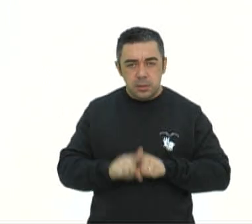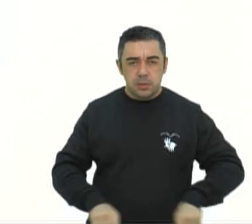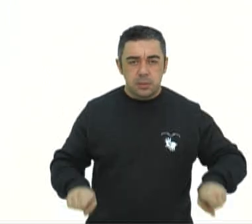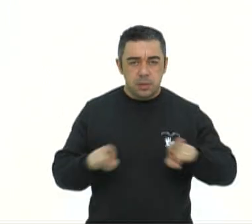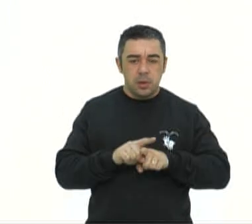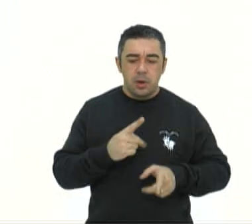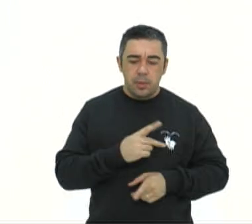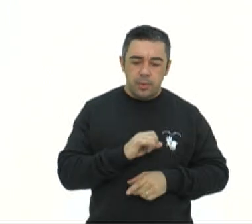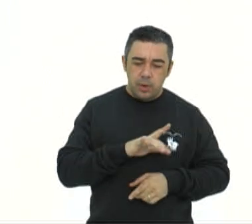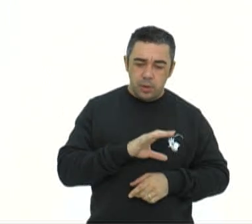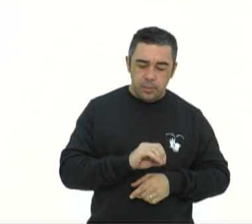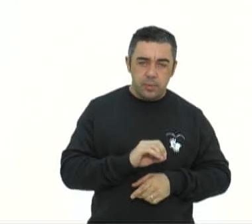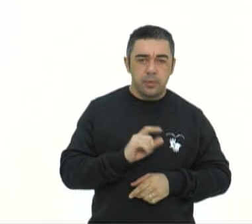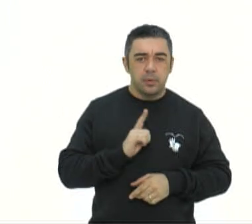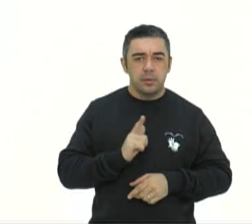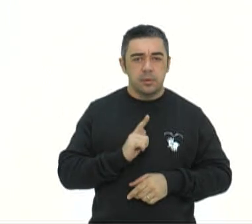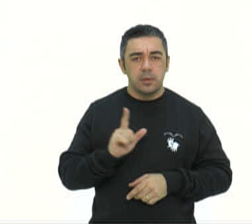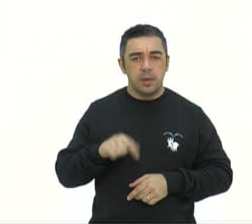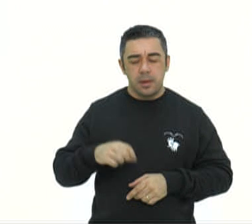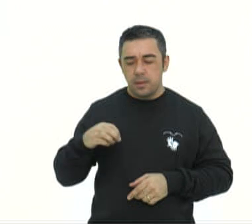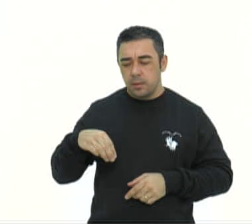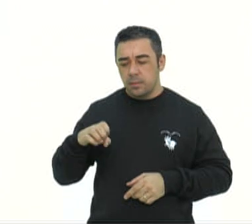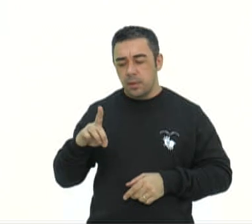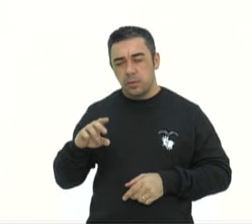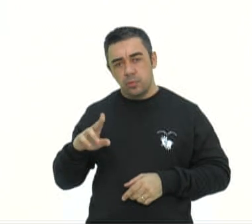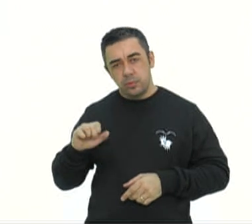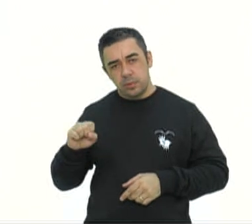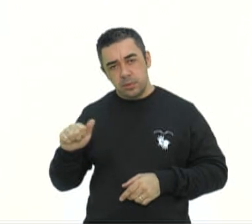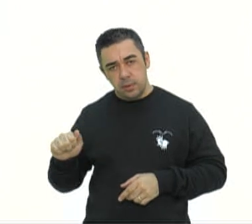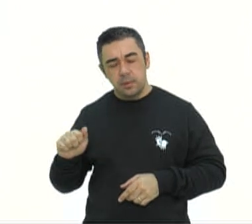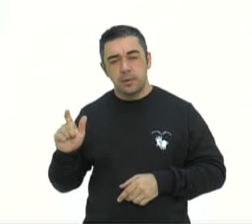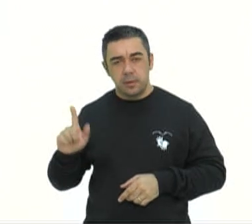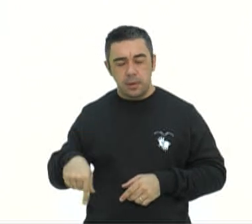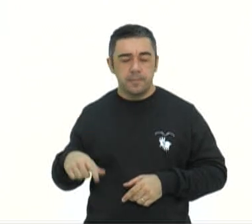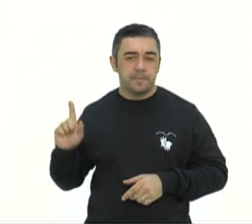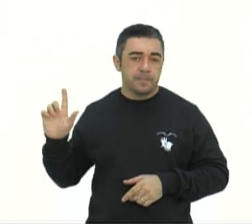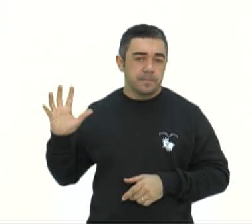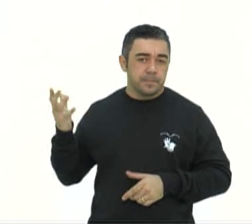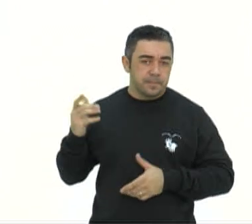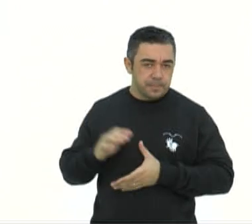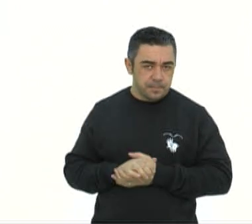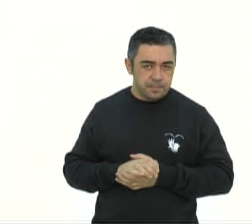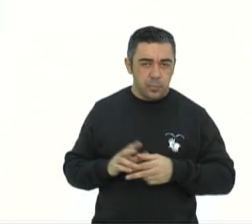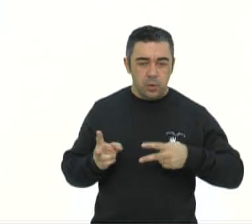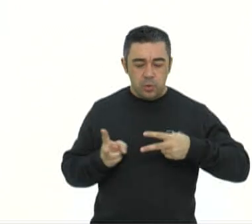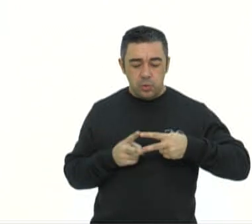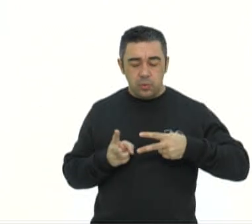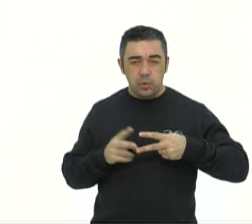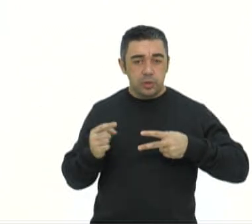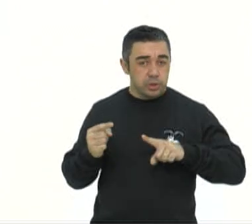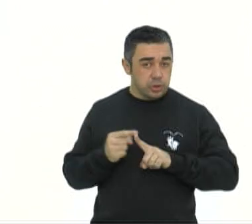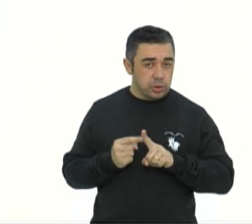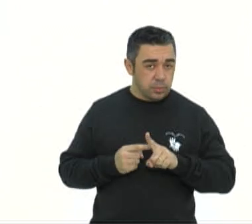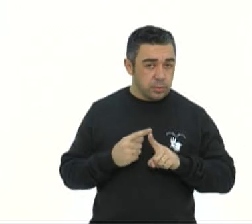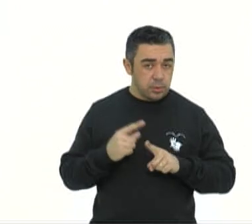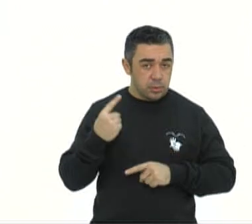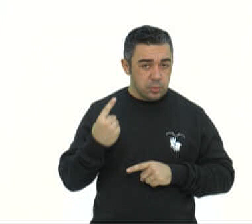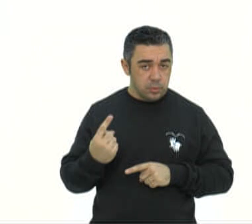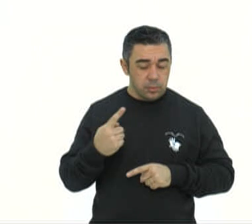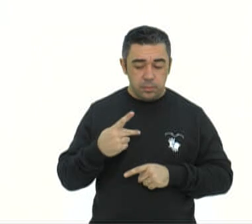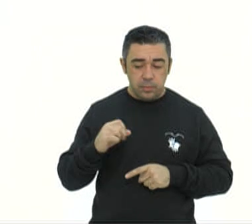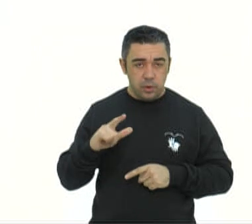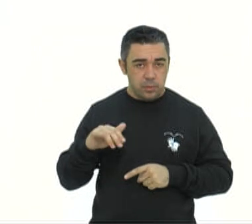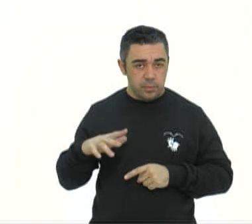fase assexuada e duradoura, e medusas, fase sexuada e pouco duradoura. Dois tipos de pólipos existem em um